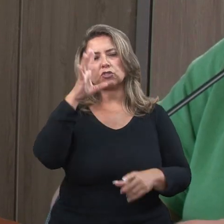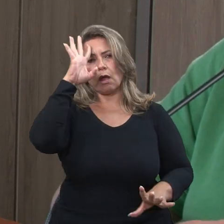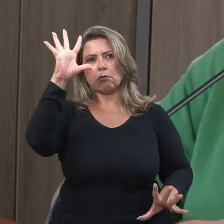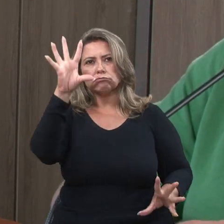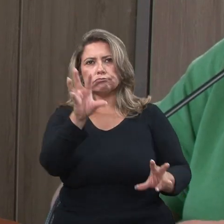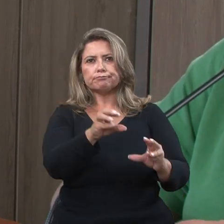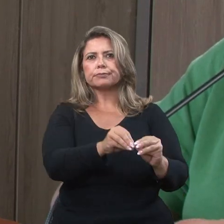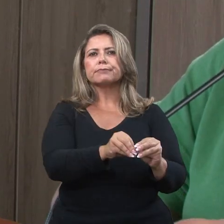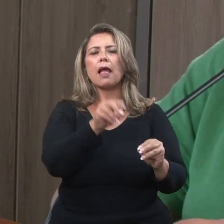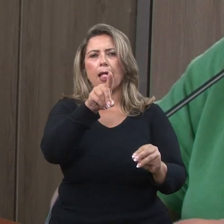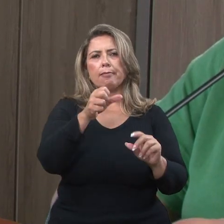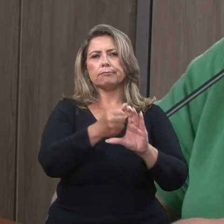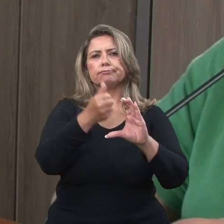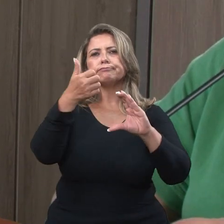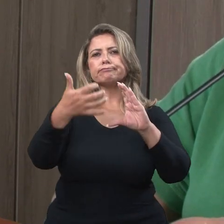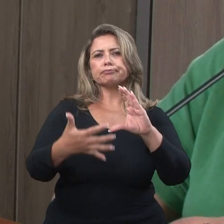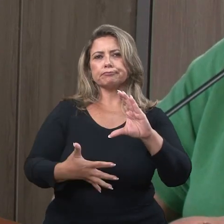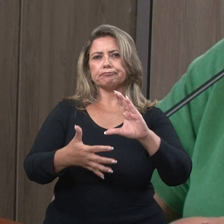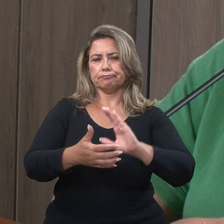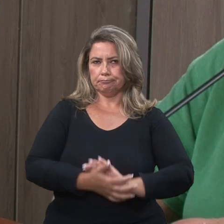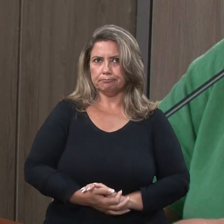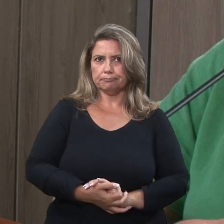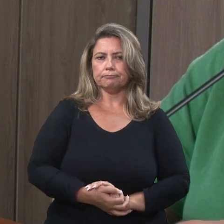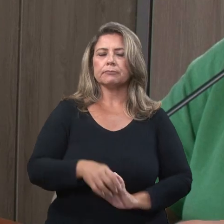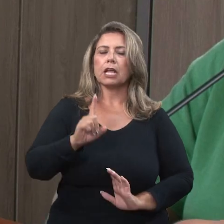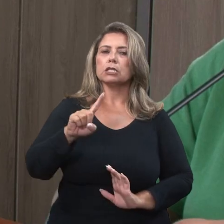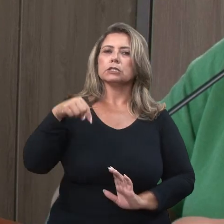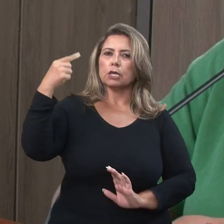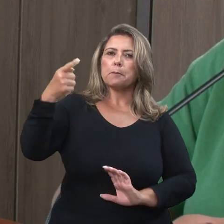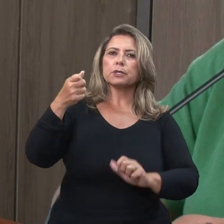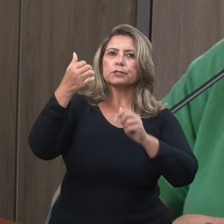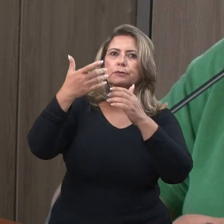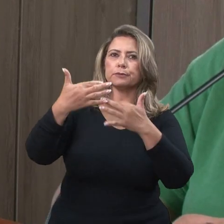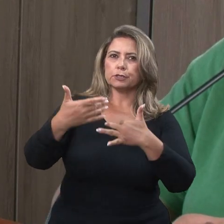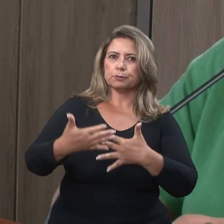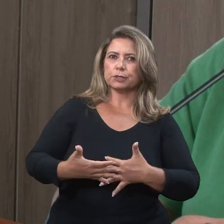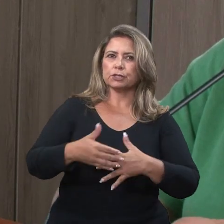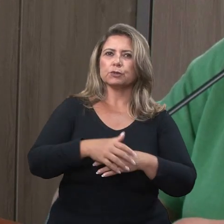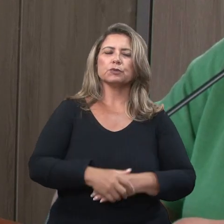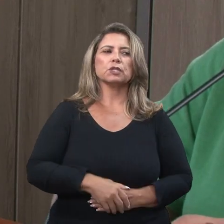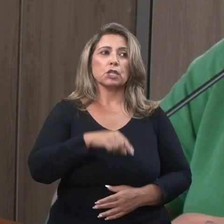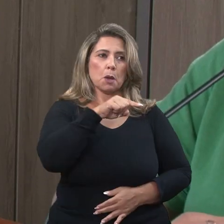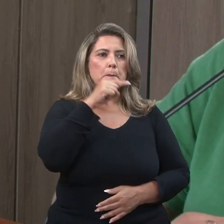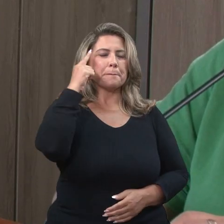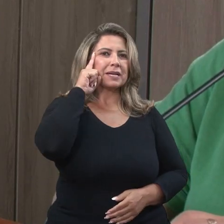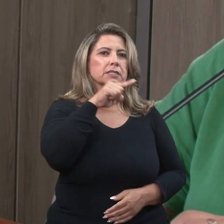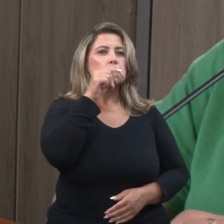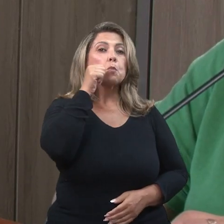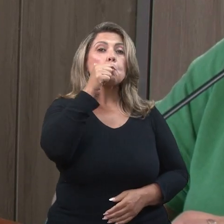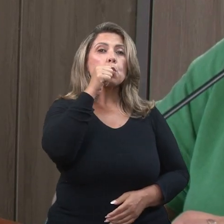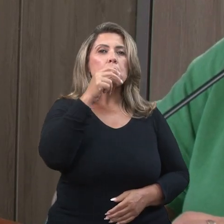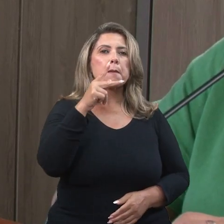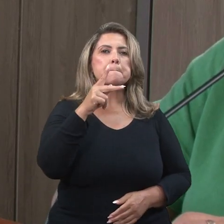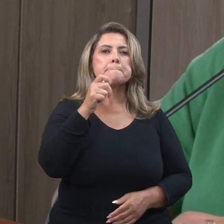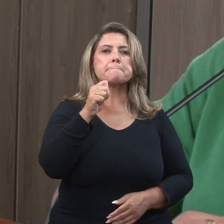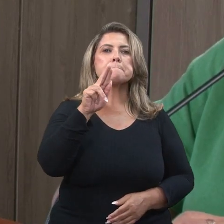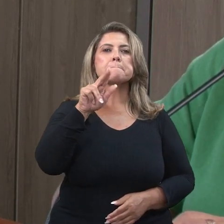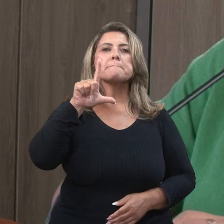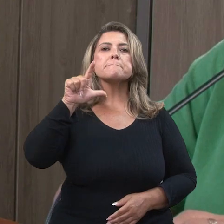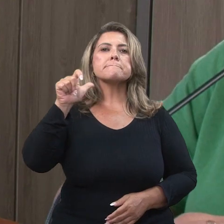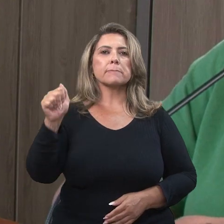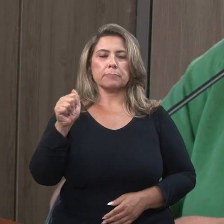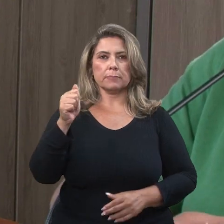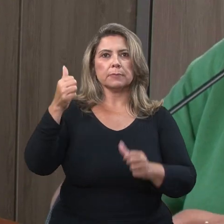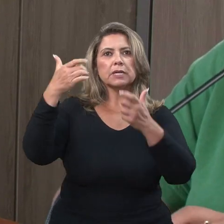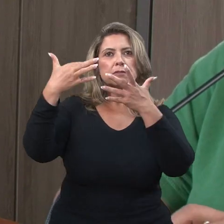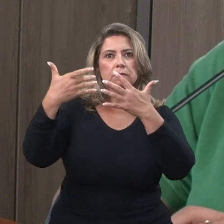evidentes que caracterizam isso. Então, depois também acredito que a professora Paula vai falar um pouco a respeito desse